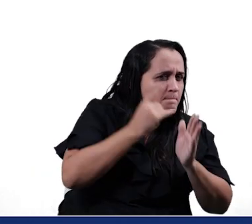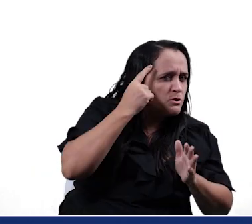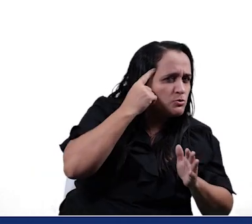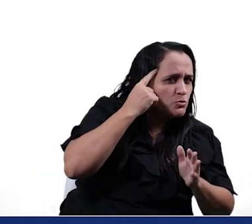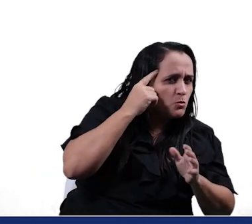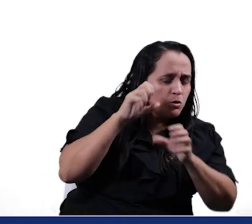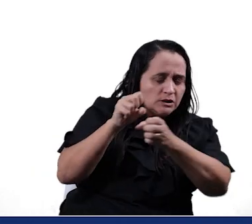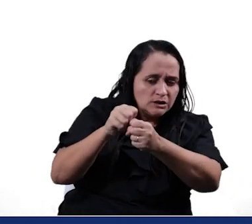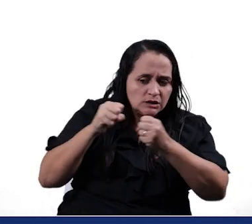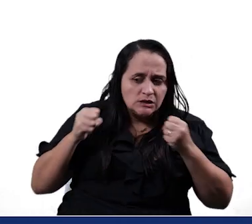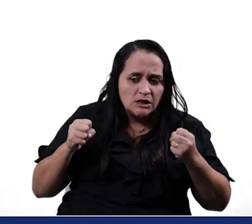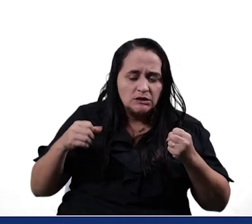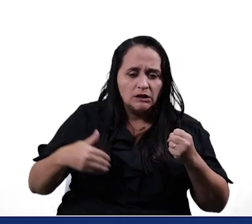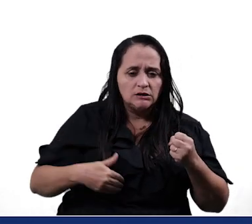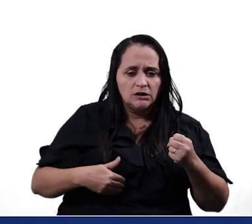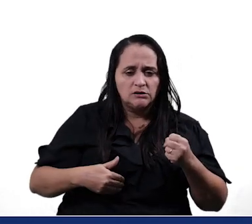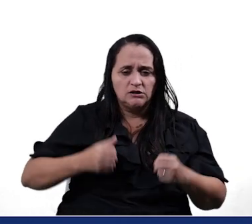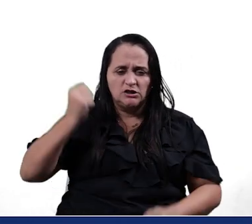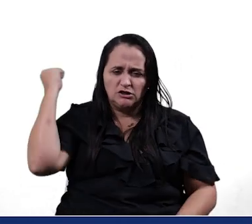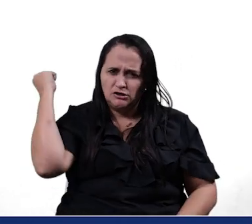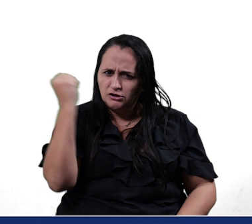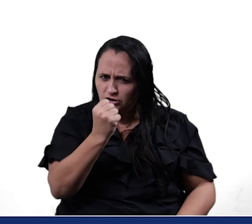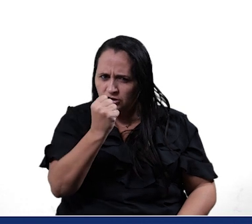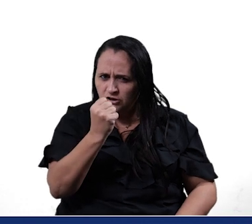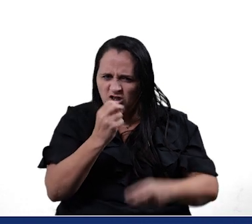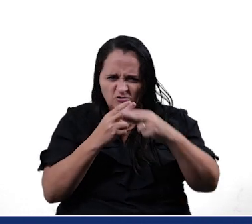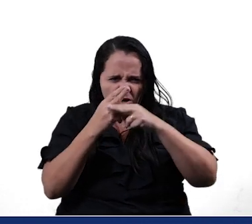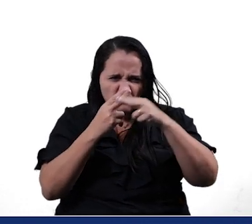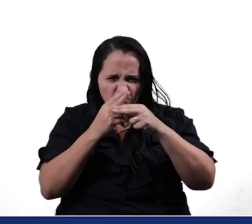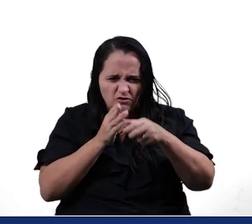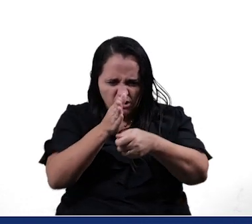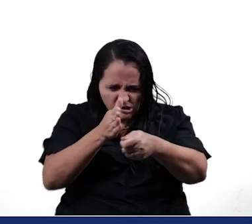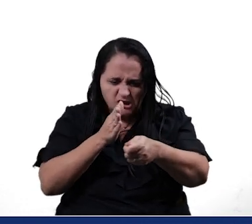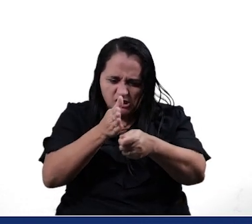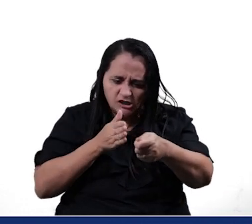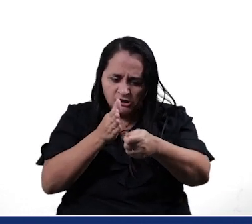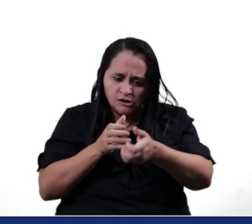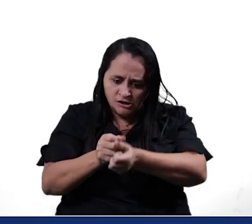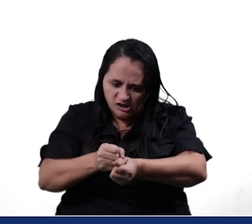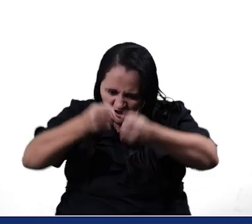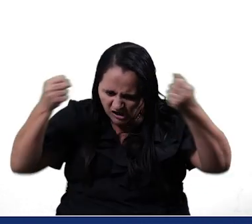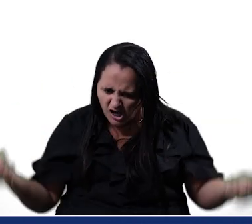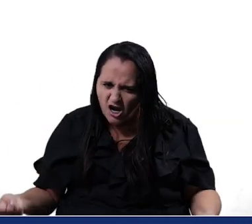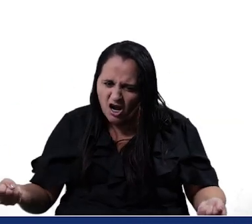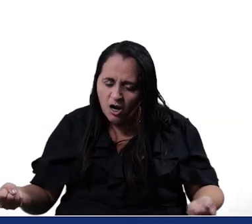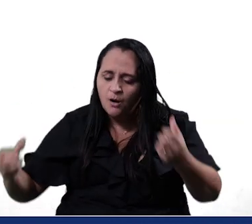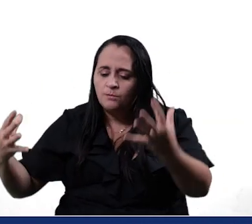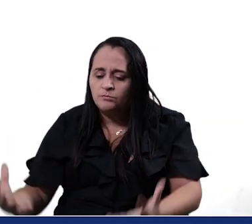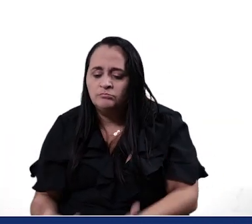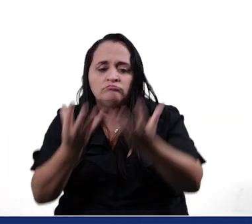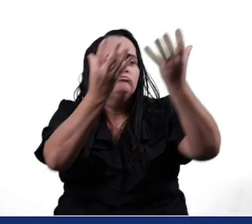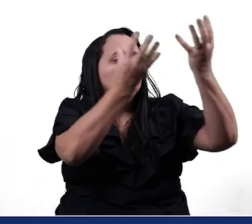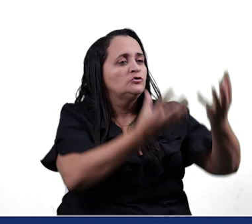barriga. Com uma faca, ele abre a barriga do lobo e tira a Chapeuzinho e